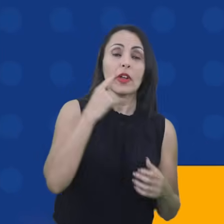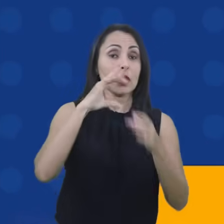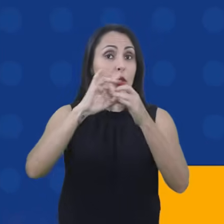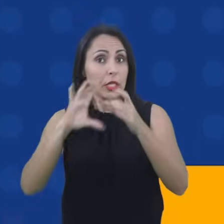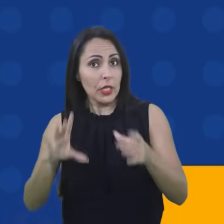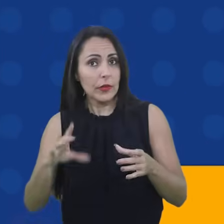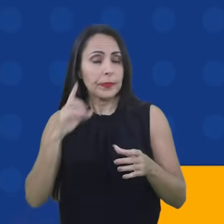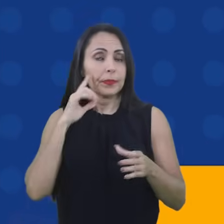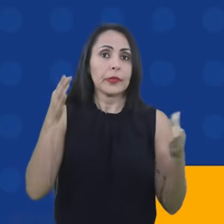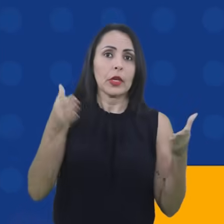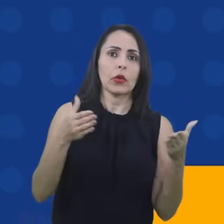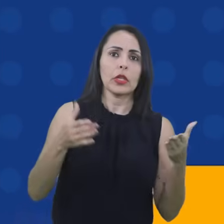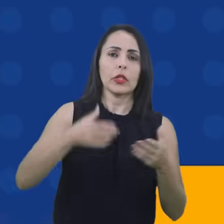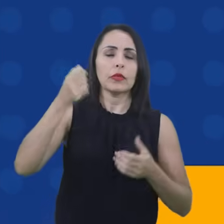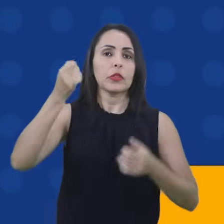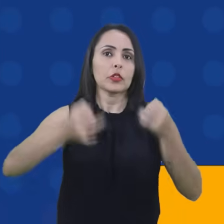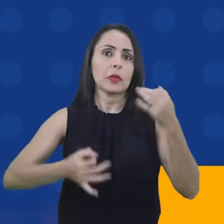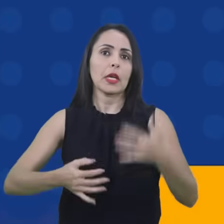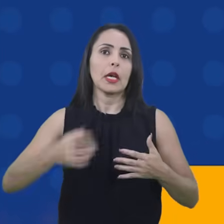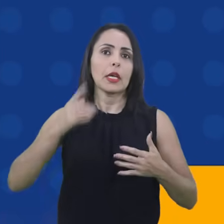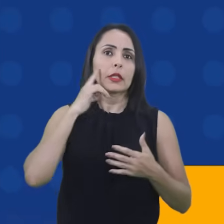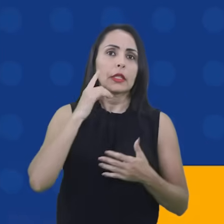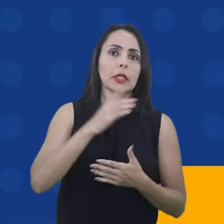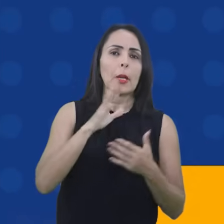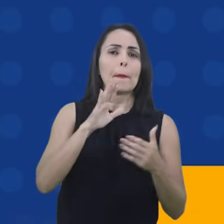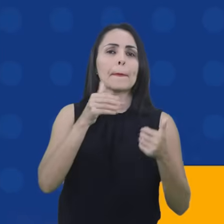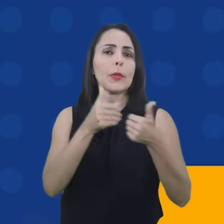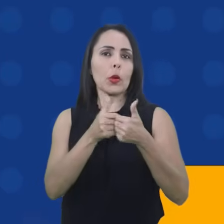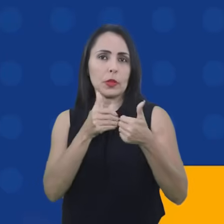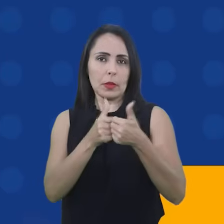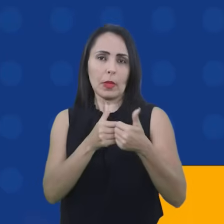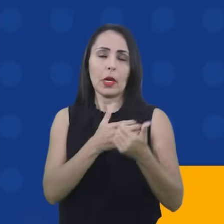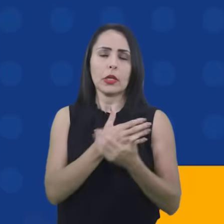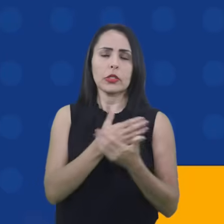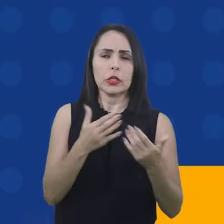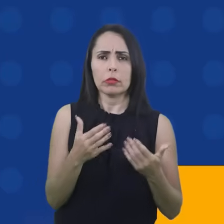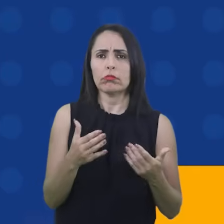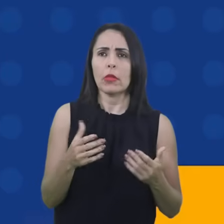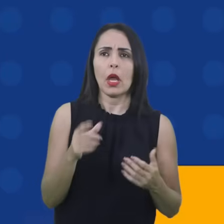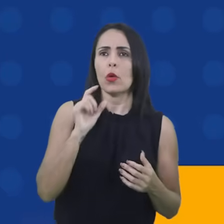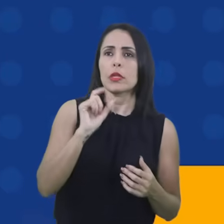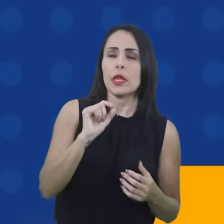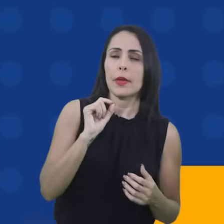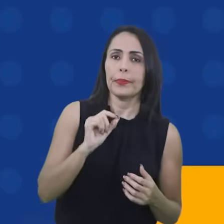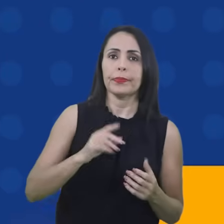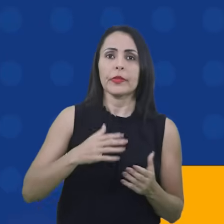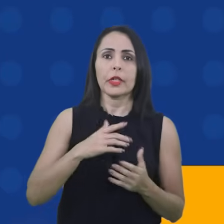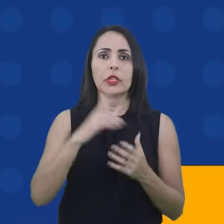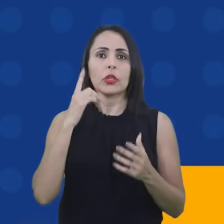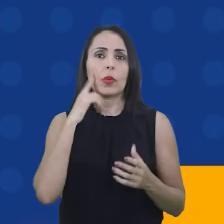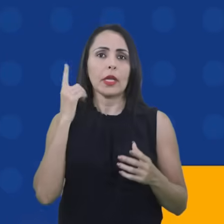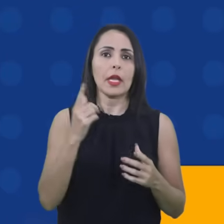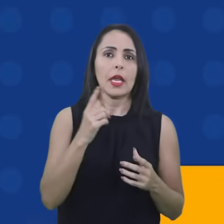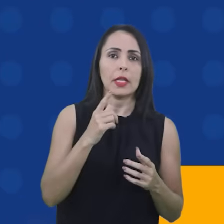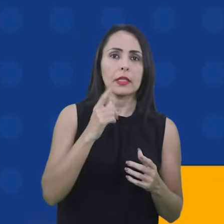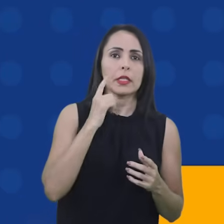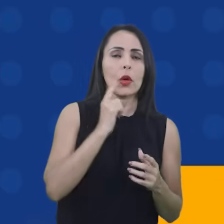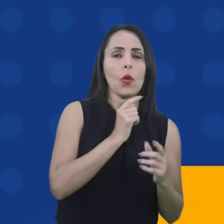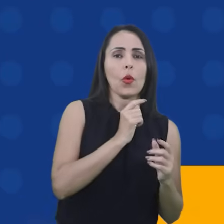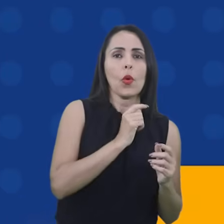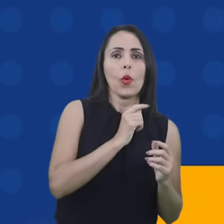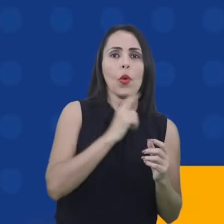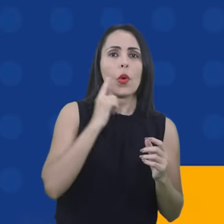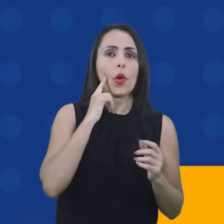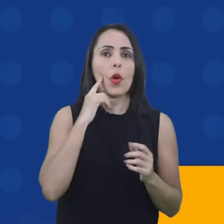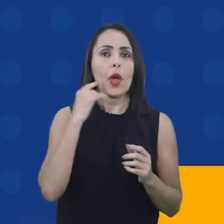né, vamos agora falar um pouquinho das faces proximais, que são aquelas que estão, né, entre os dentes, né? Nas